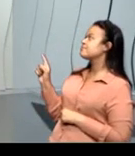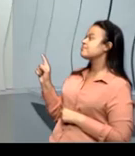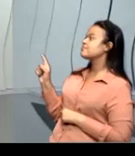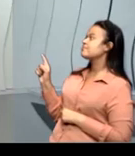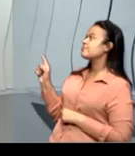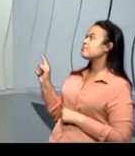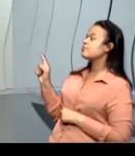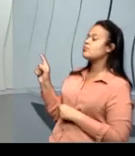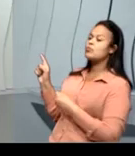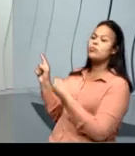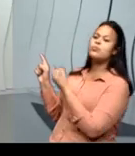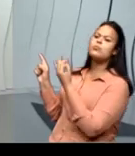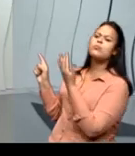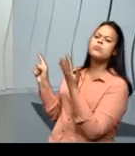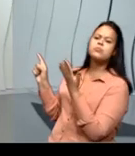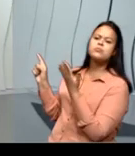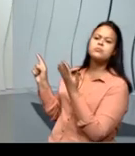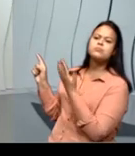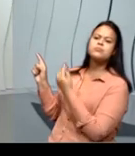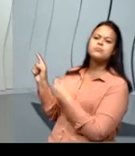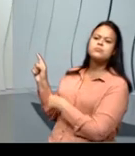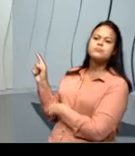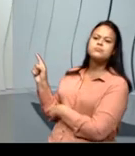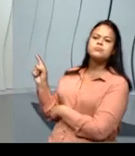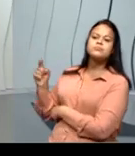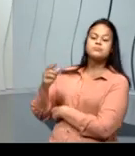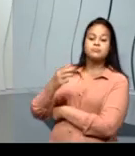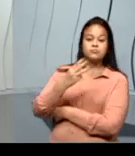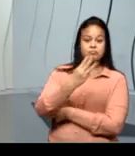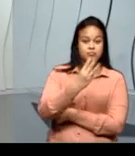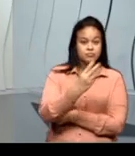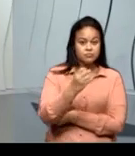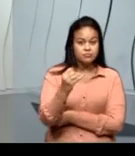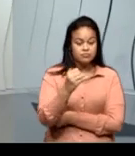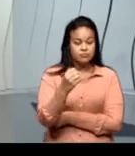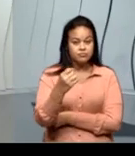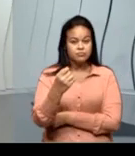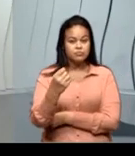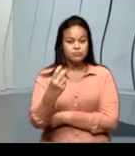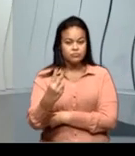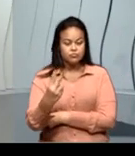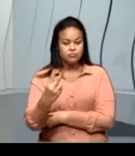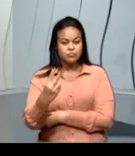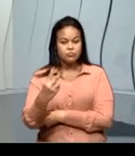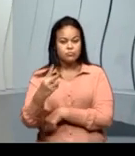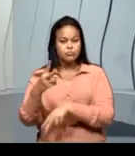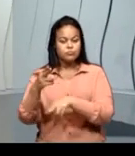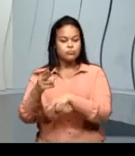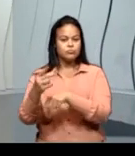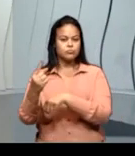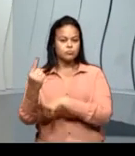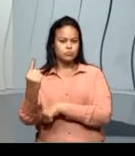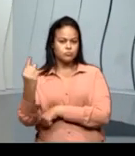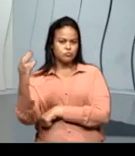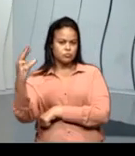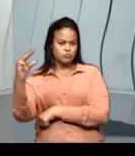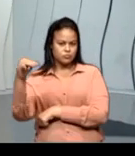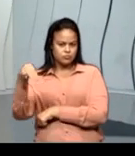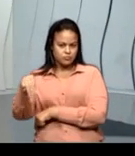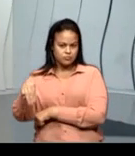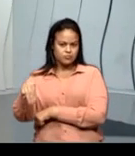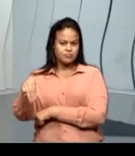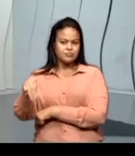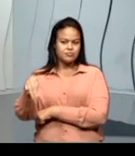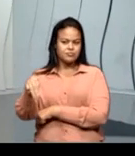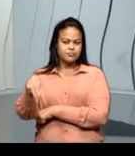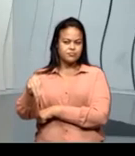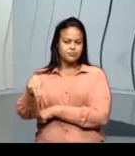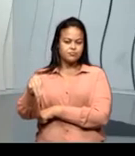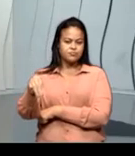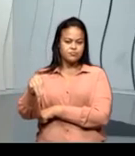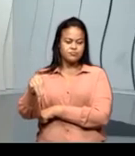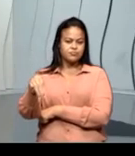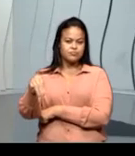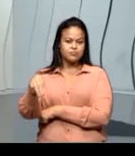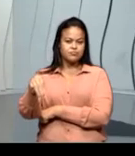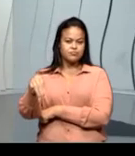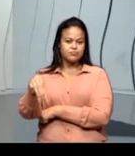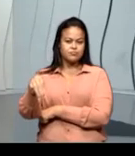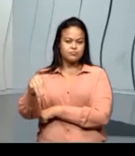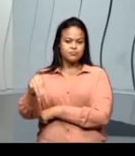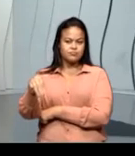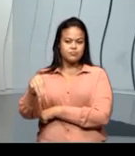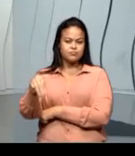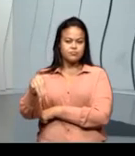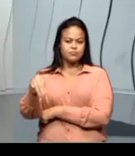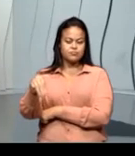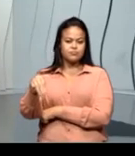de 3 menos 2, que é igual a 1 centímetro. Já